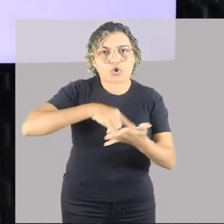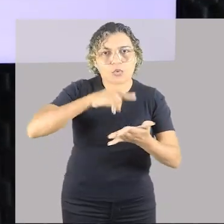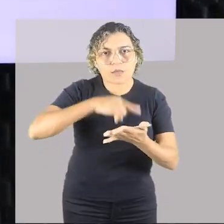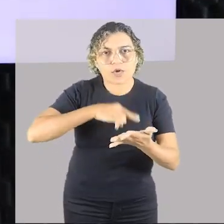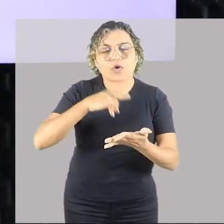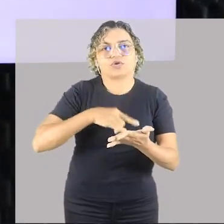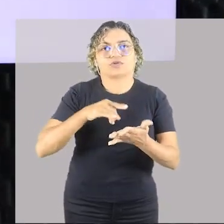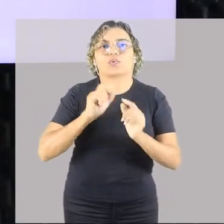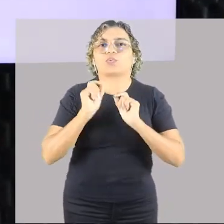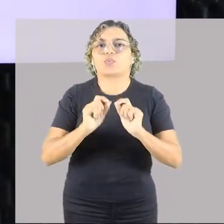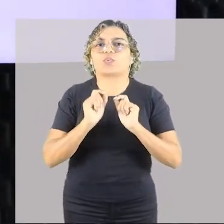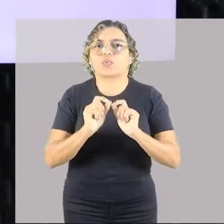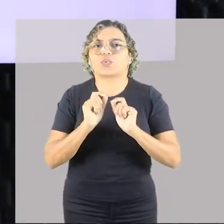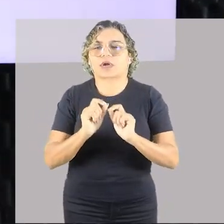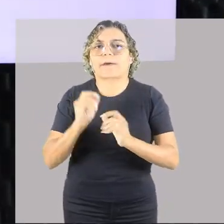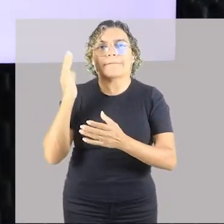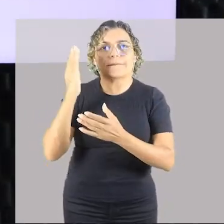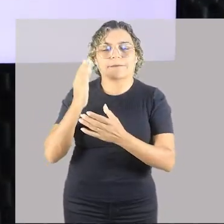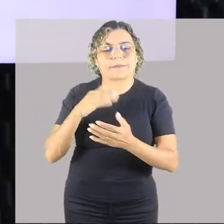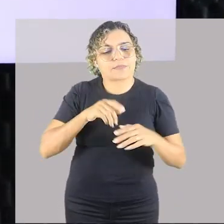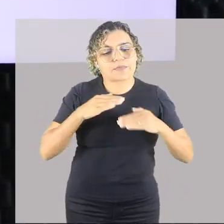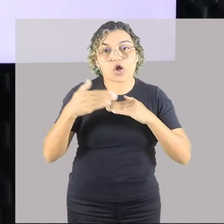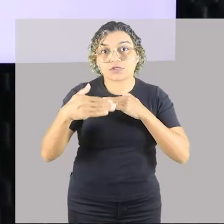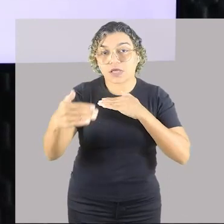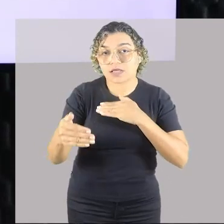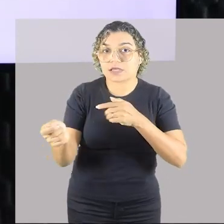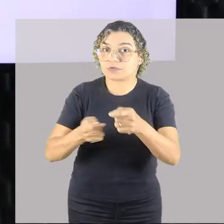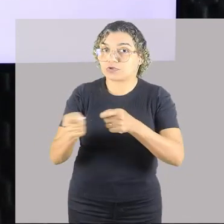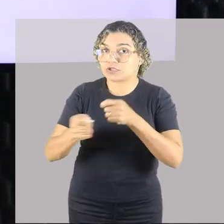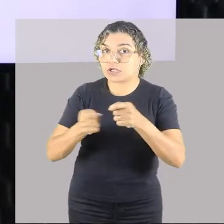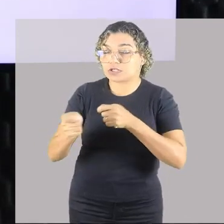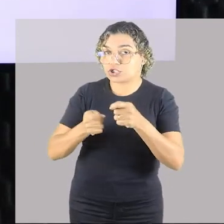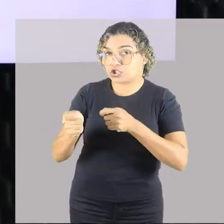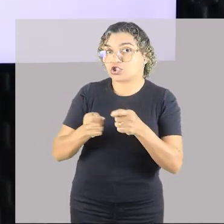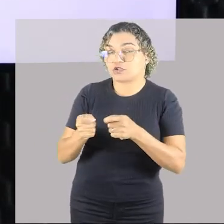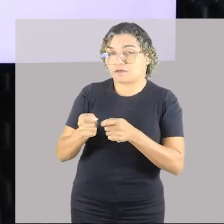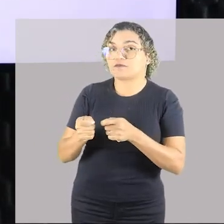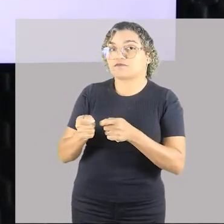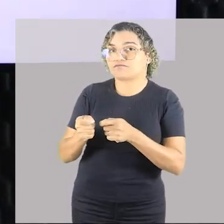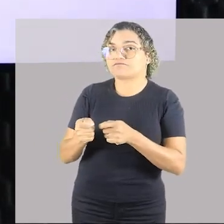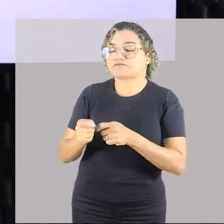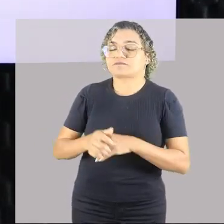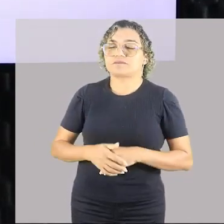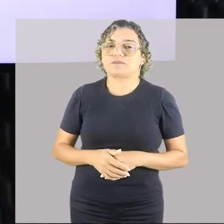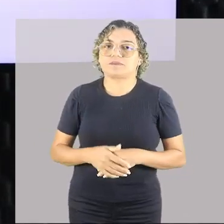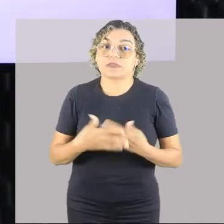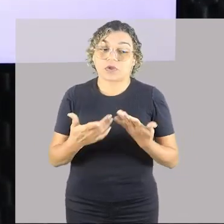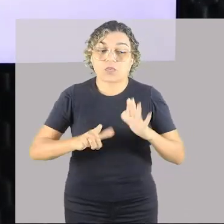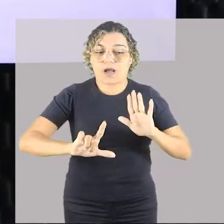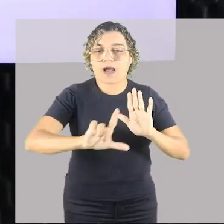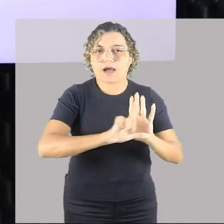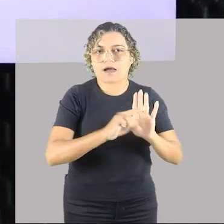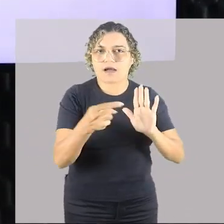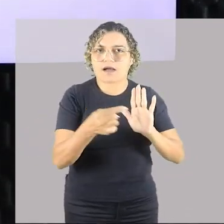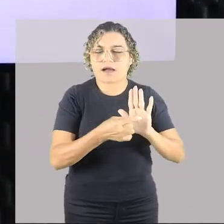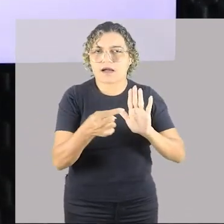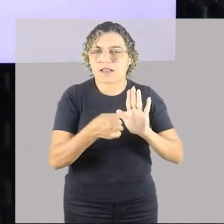que deram origem ao processo administrativo disciplinar. Ou seja, essa lei vai